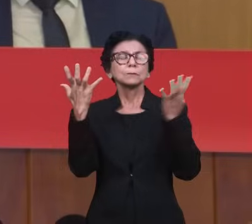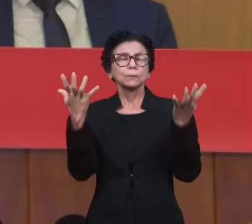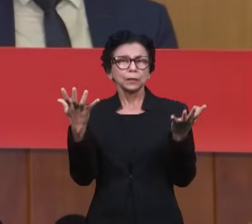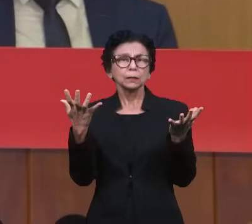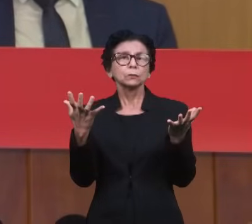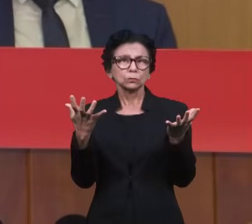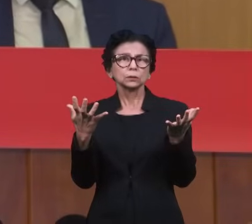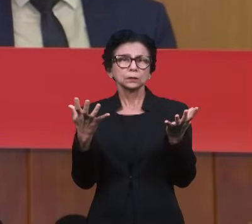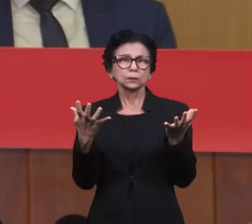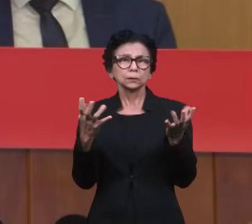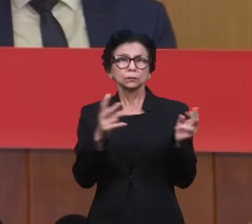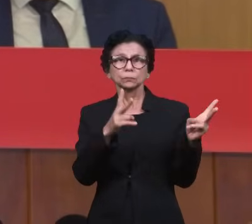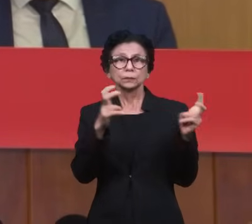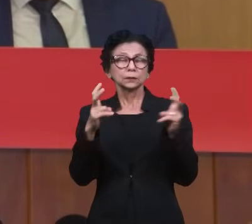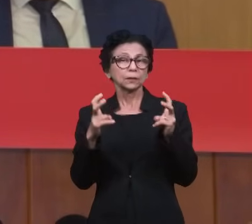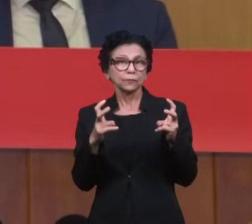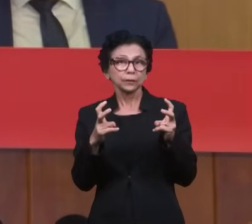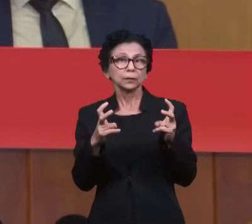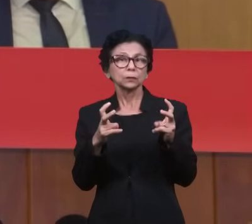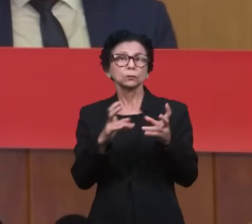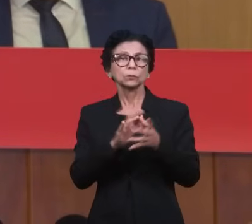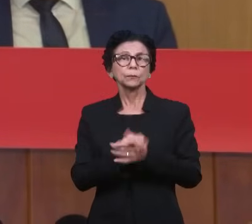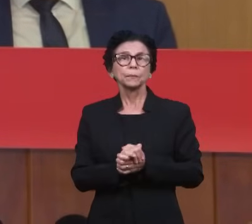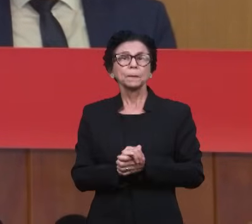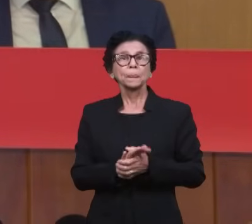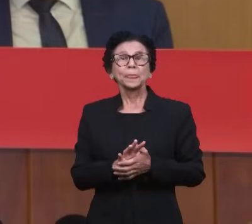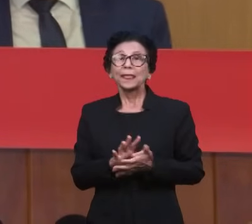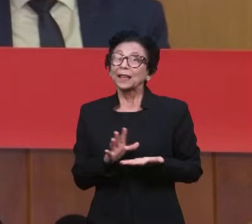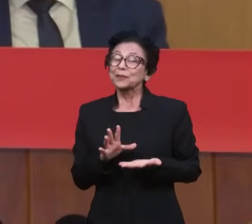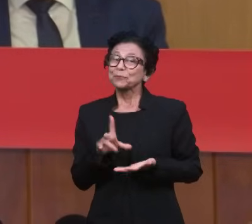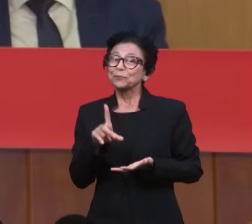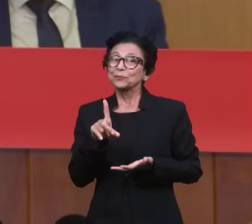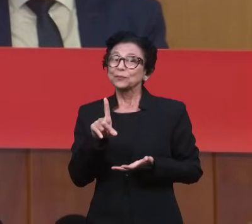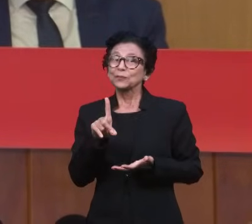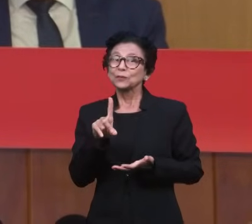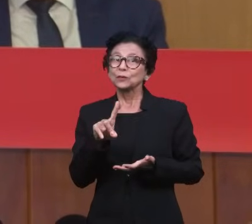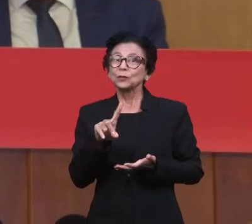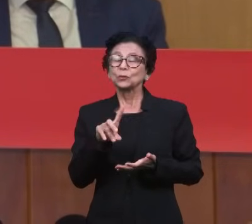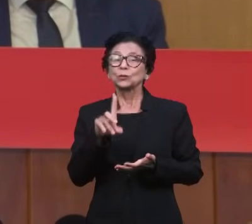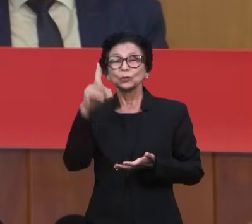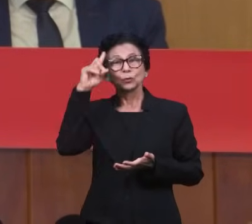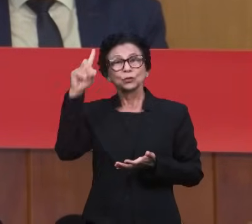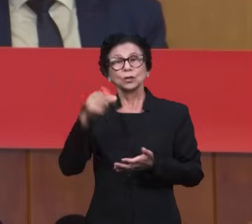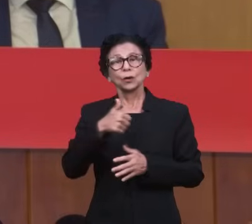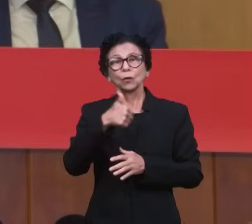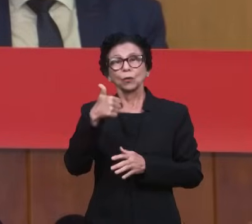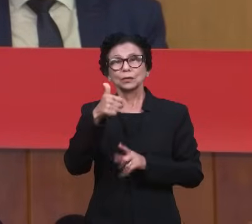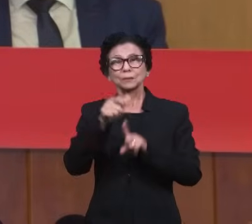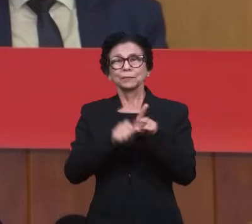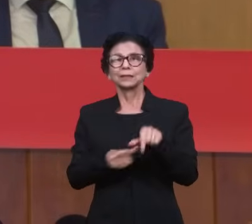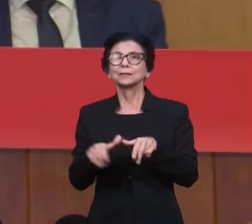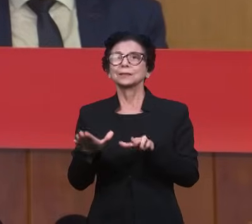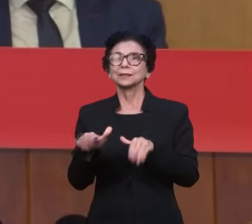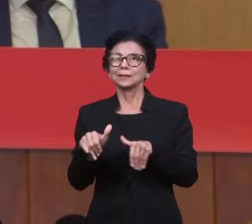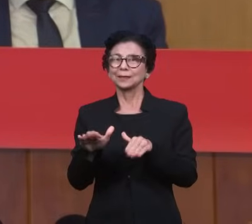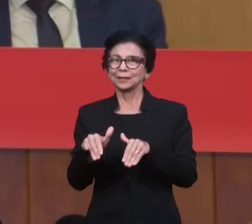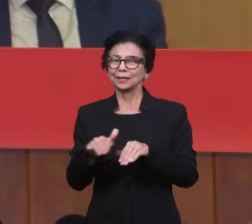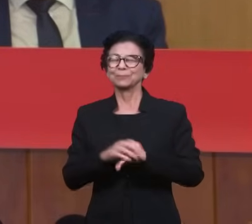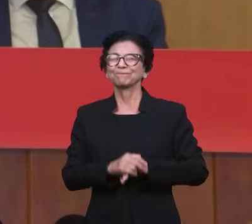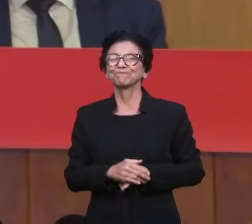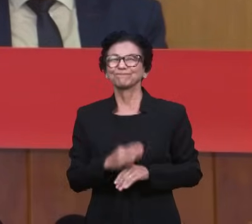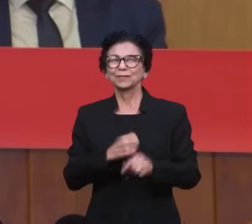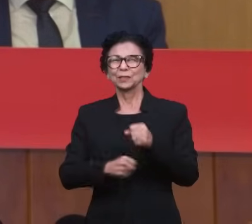nós observamos num dia que ninguém esquece, no dia 11 de setembro de